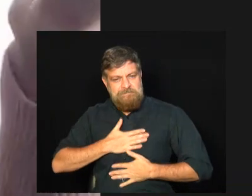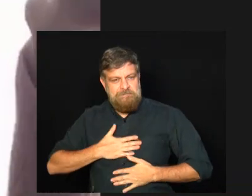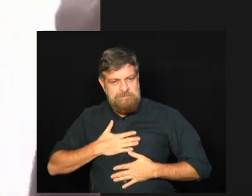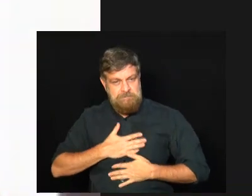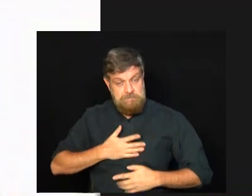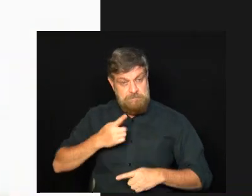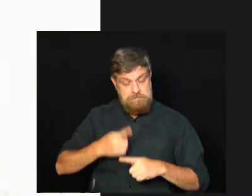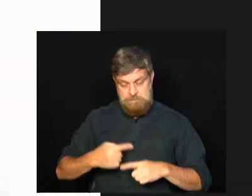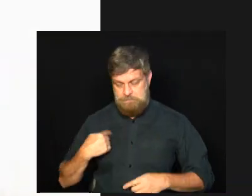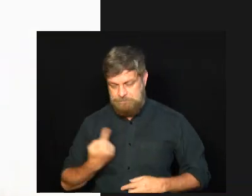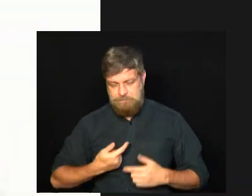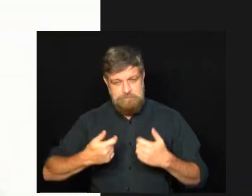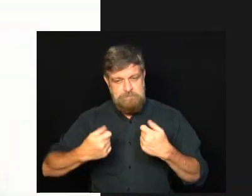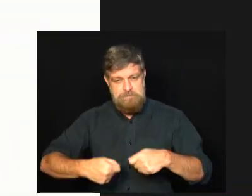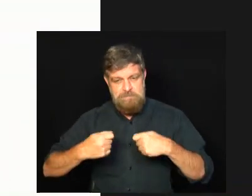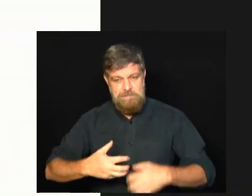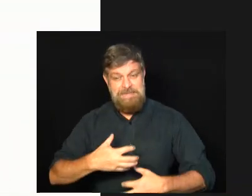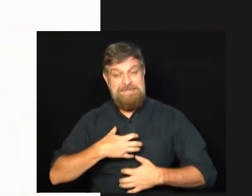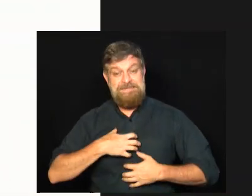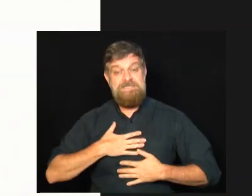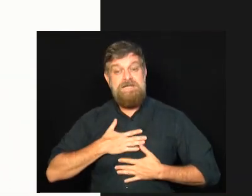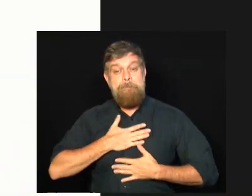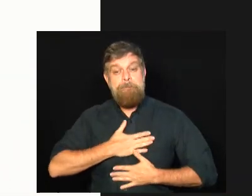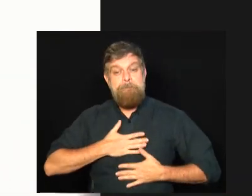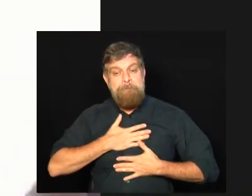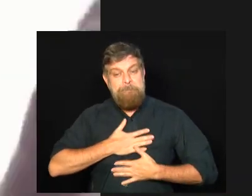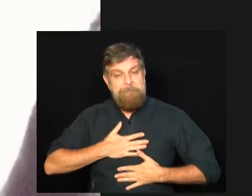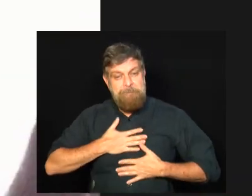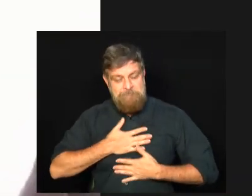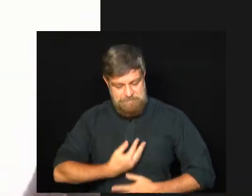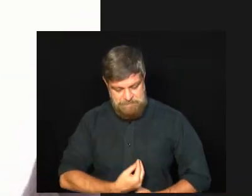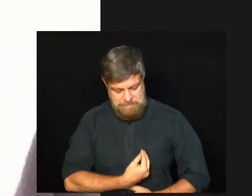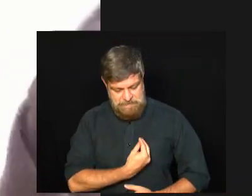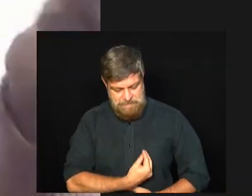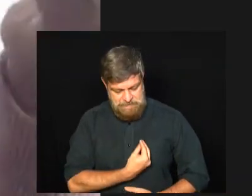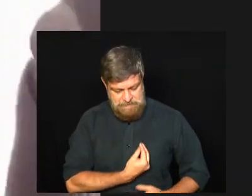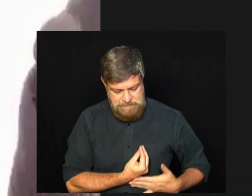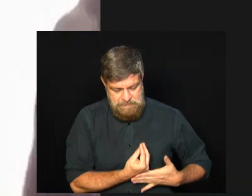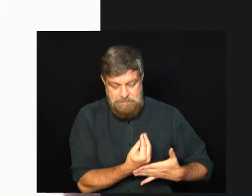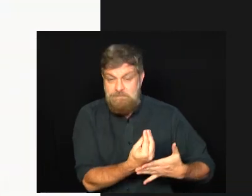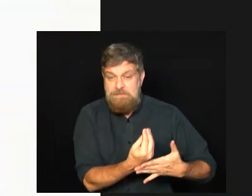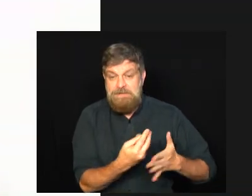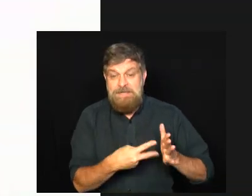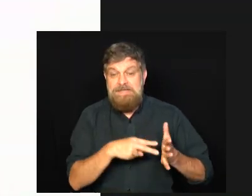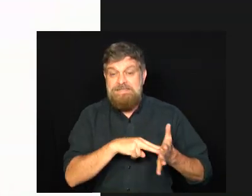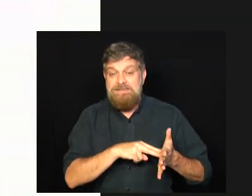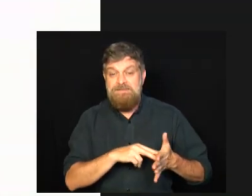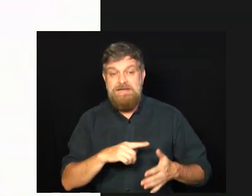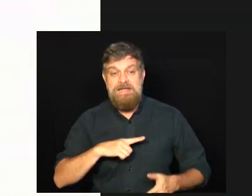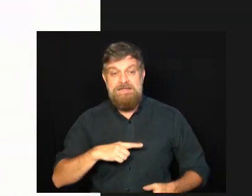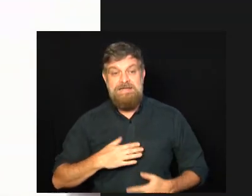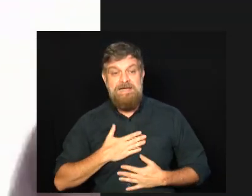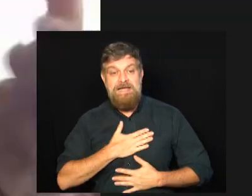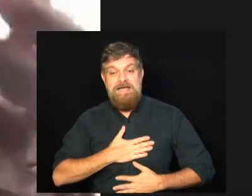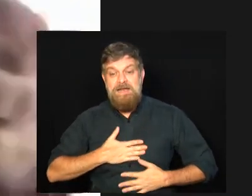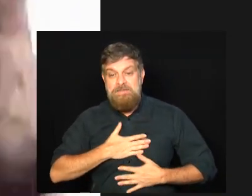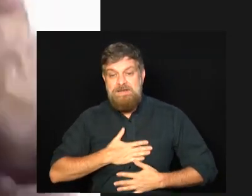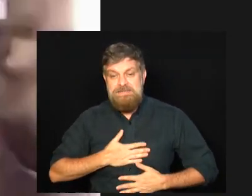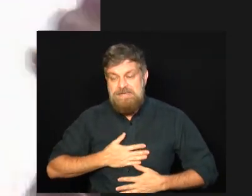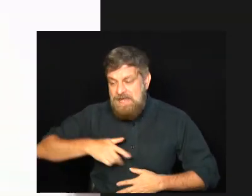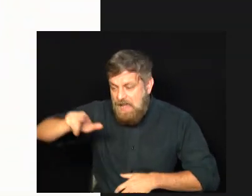nós precisamos ter prazer na vida. Viver é também ter prazer. O ser